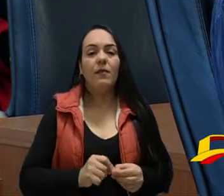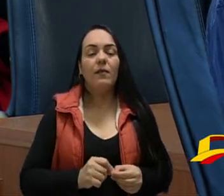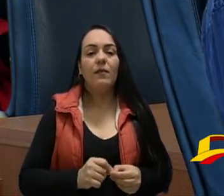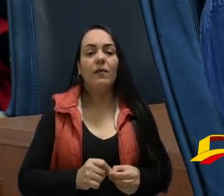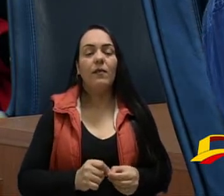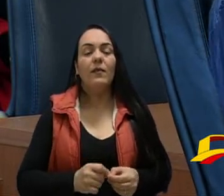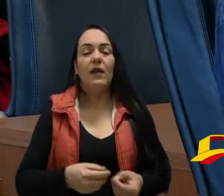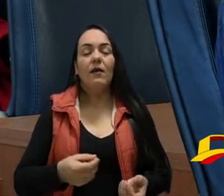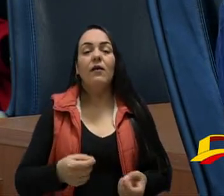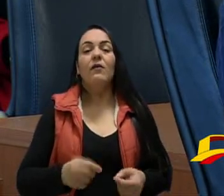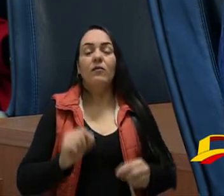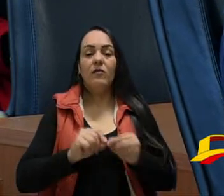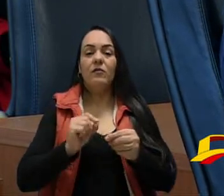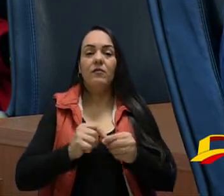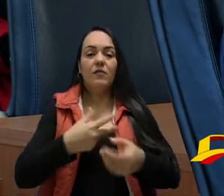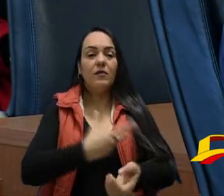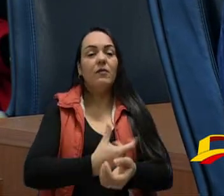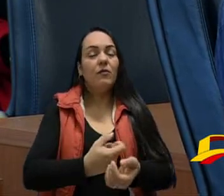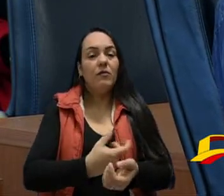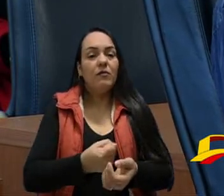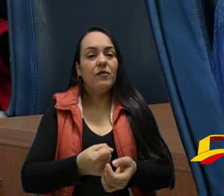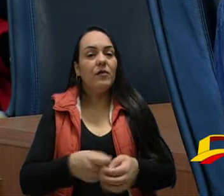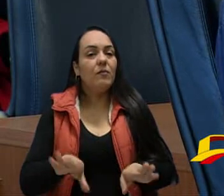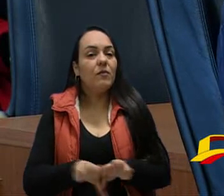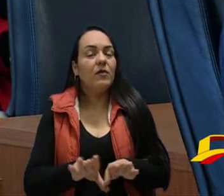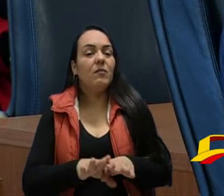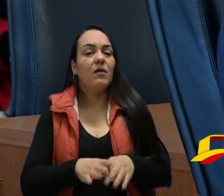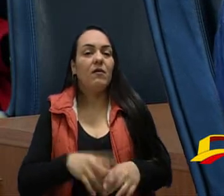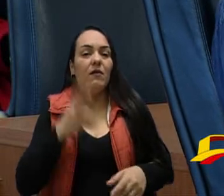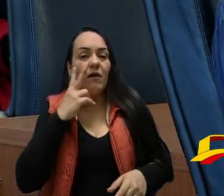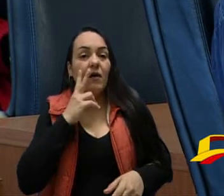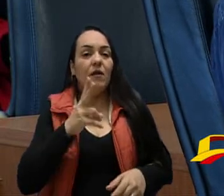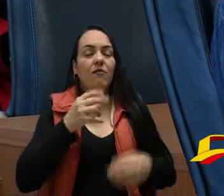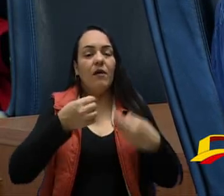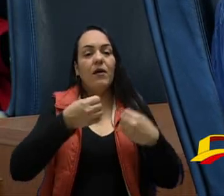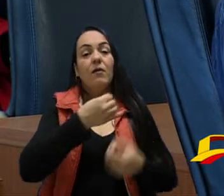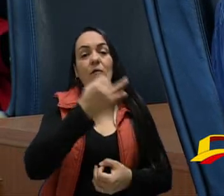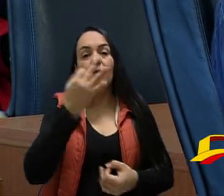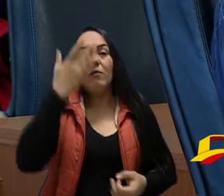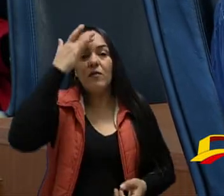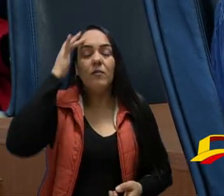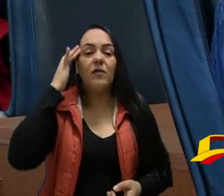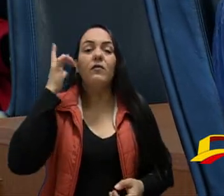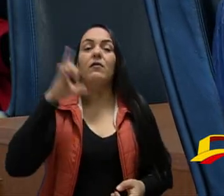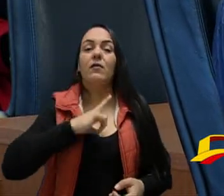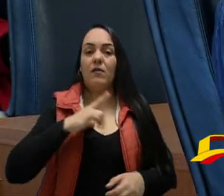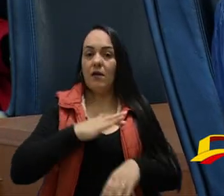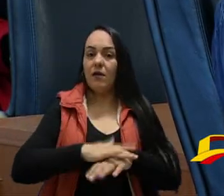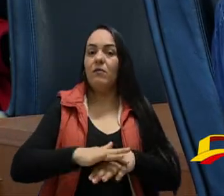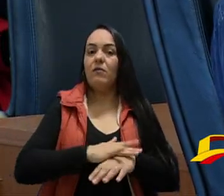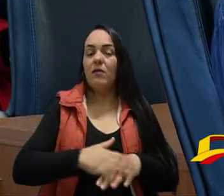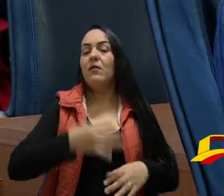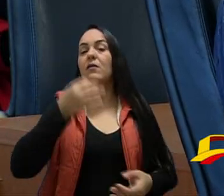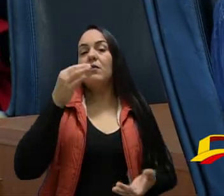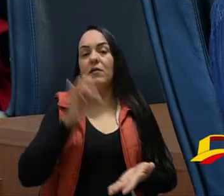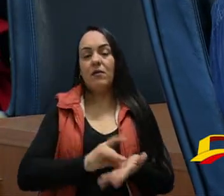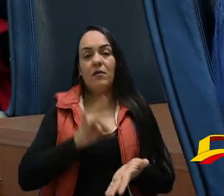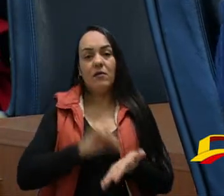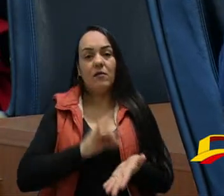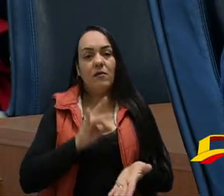a questão da testagem dos cidadãos para dimensionar melhor a questão do nível de de contaminação